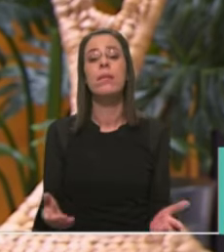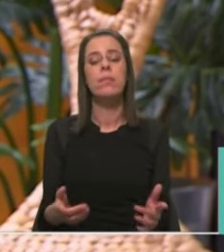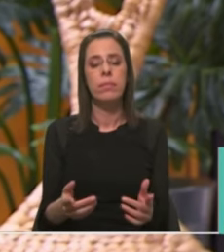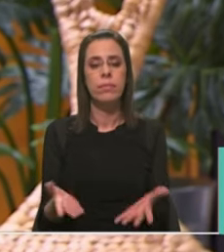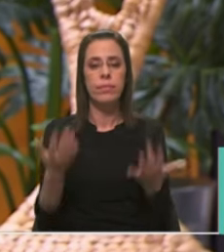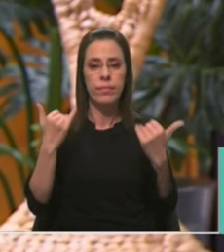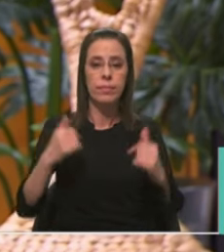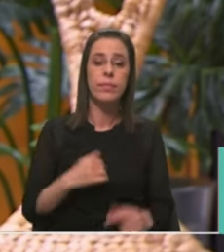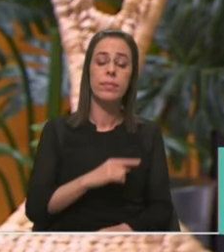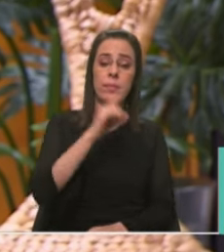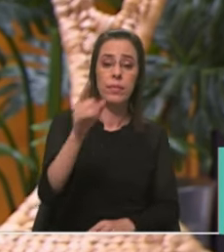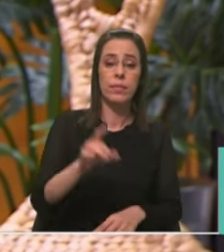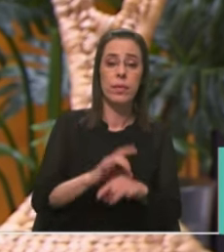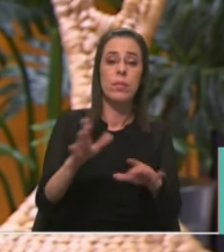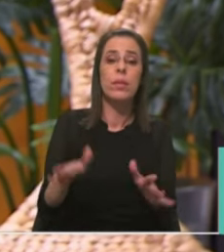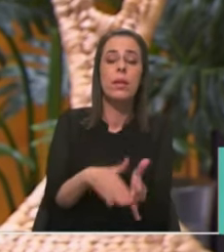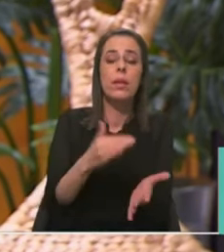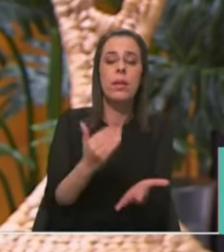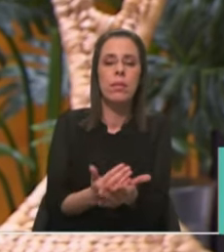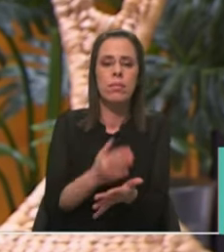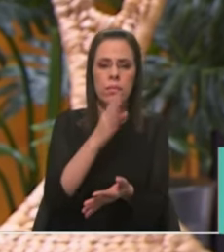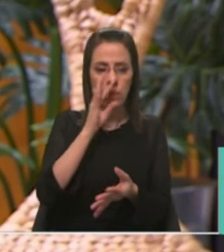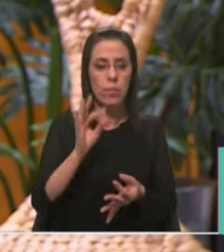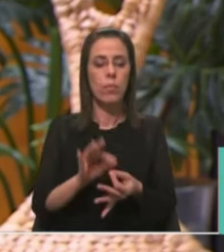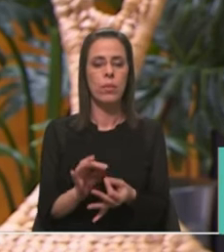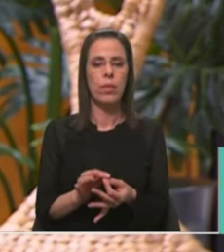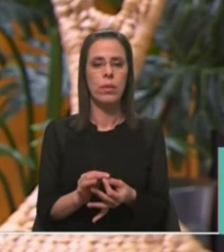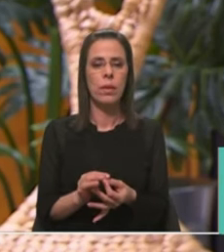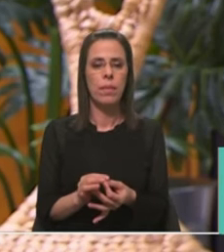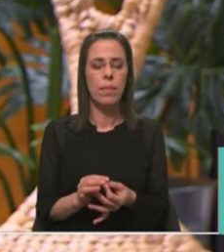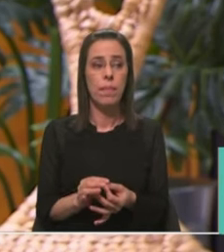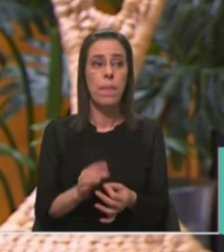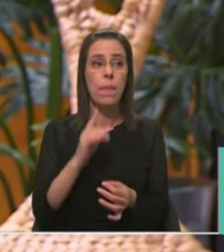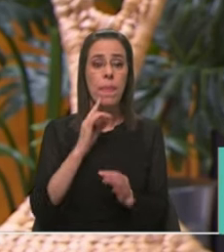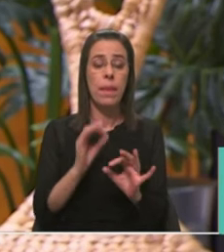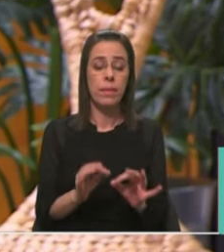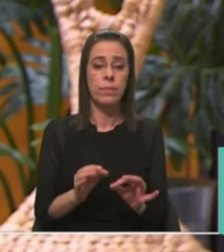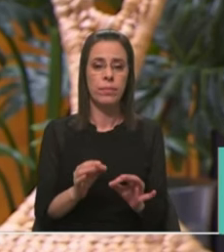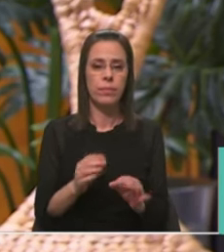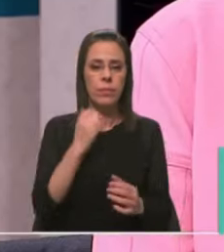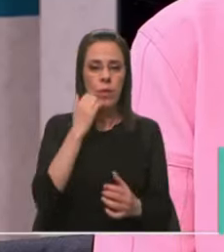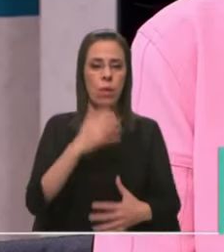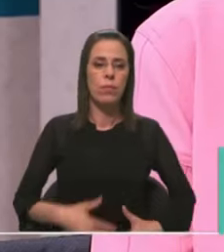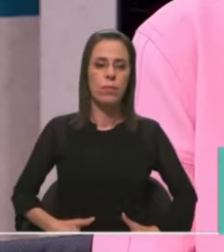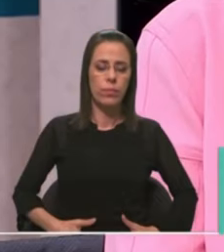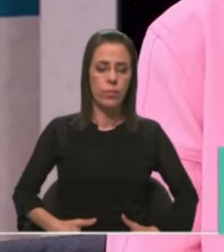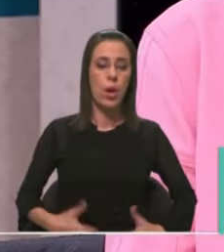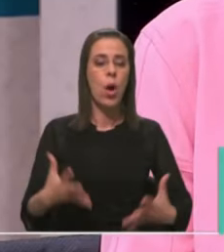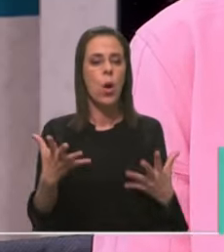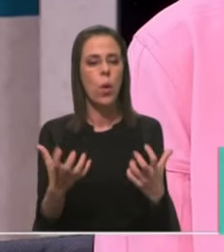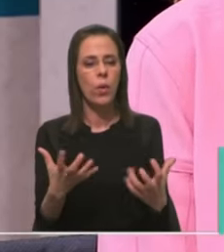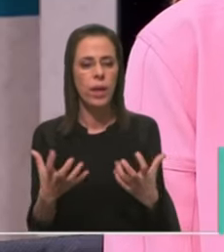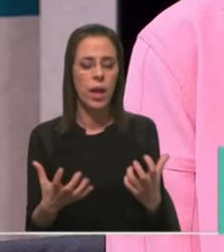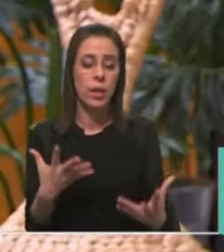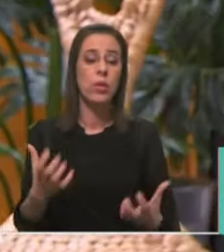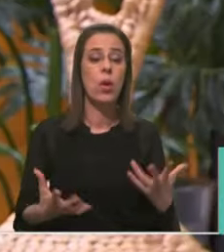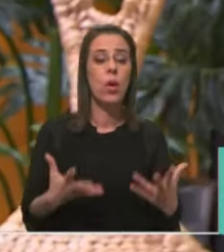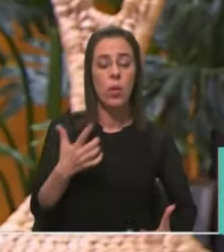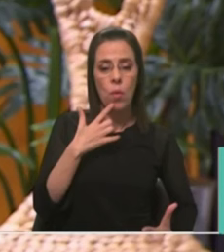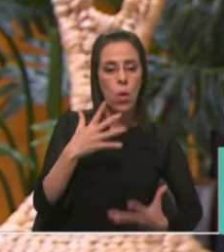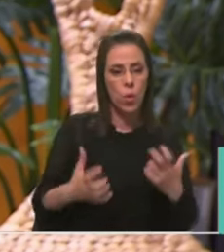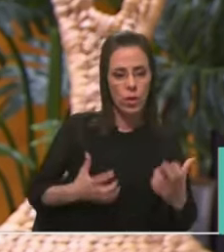toca de tudo a caminho do hospital de Cascais, ao fim de pouco tempo, pouquíssimo tempo. Porque a Pamela estava com muitas dores, Estava não com é? Que associou às contrações, contrações,